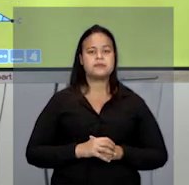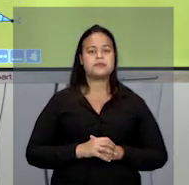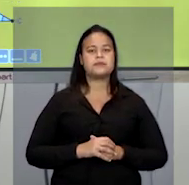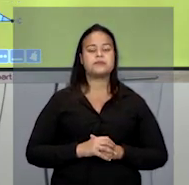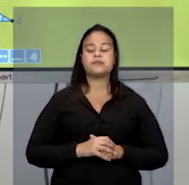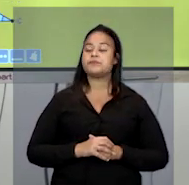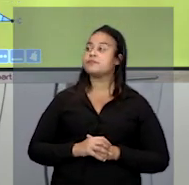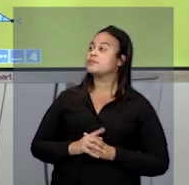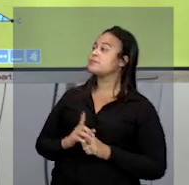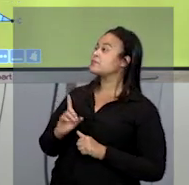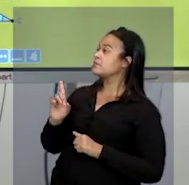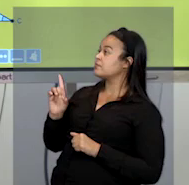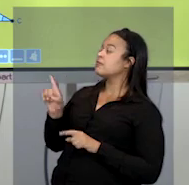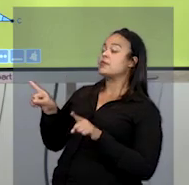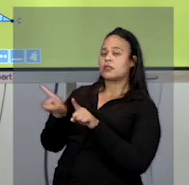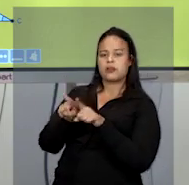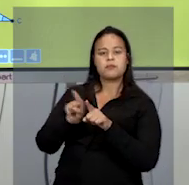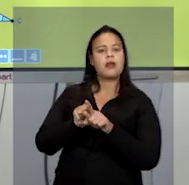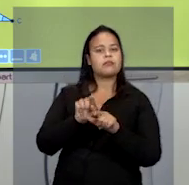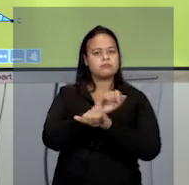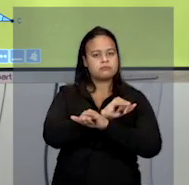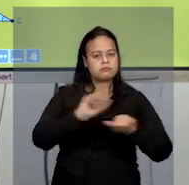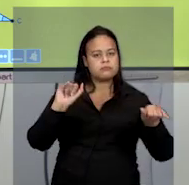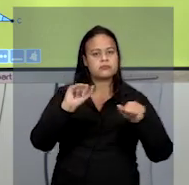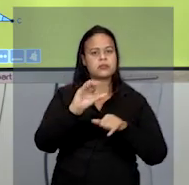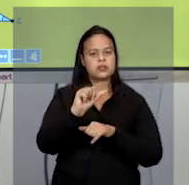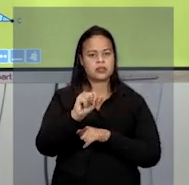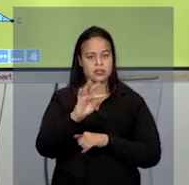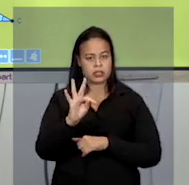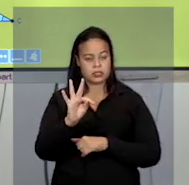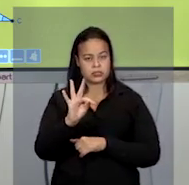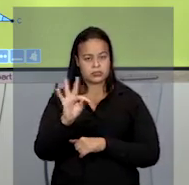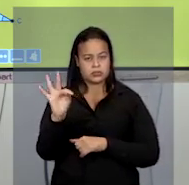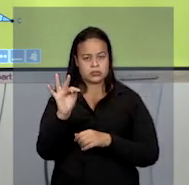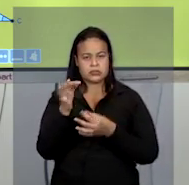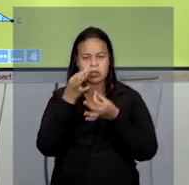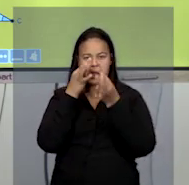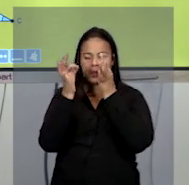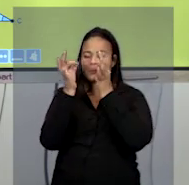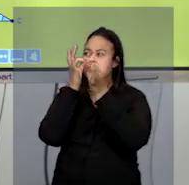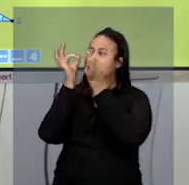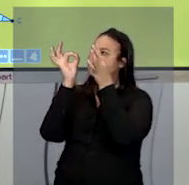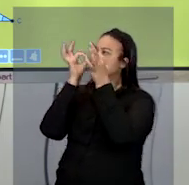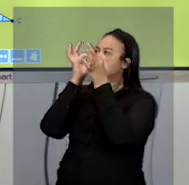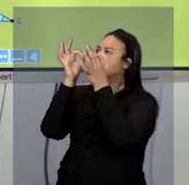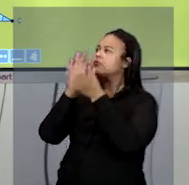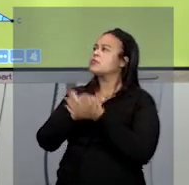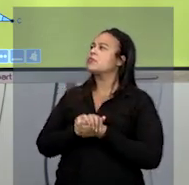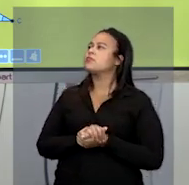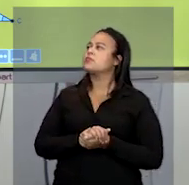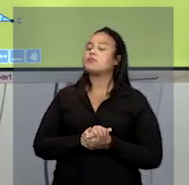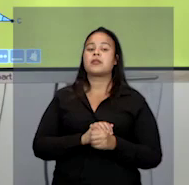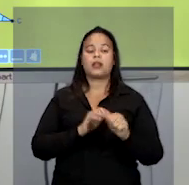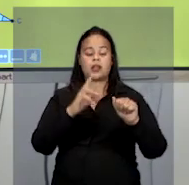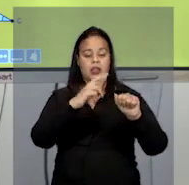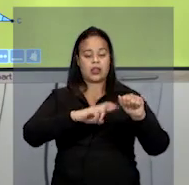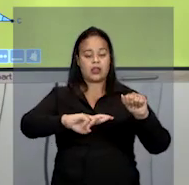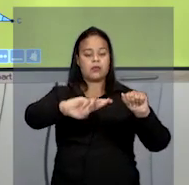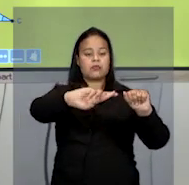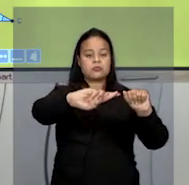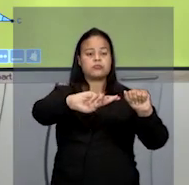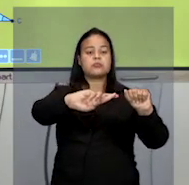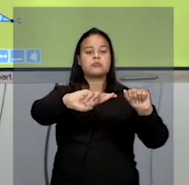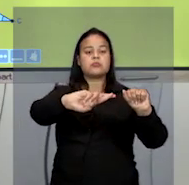Aqui também eu já falei sobre os catetos, né? Observe que a relação, em relação ao alfa, o lado B é